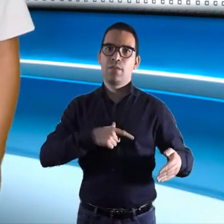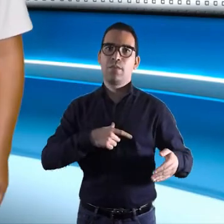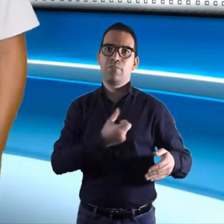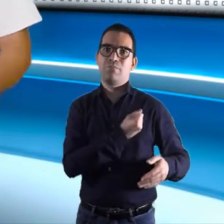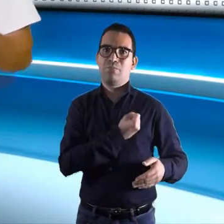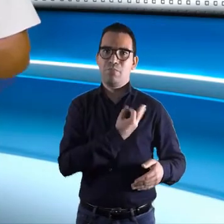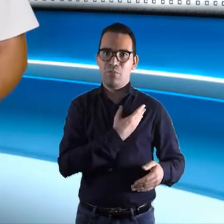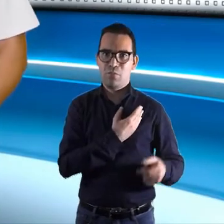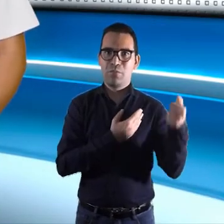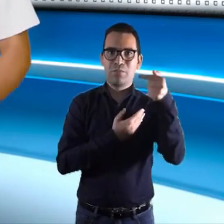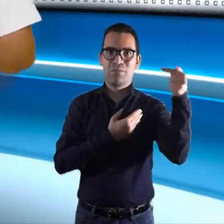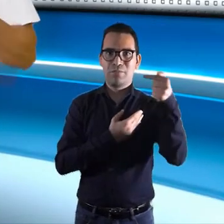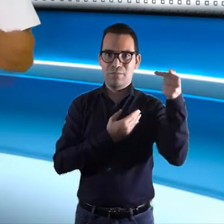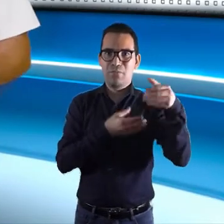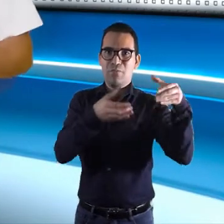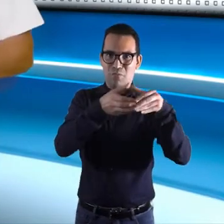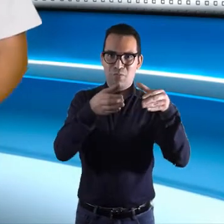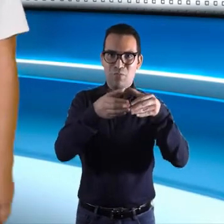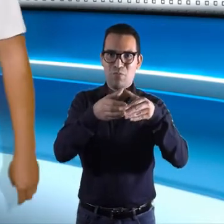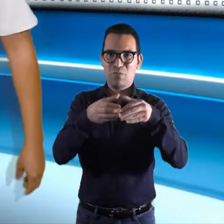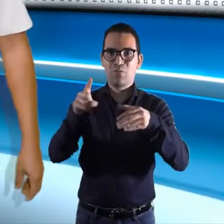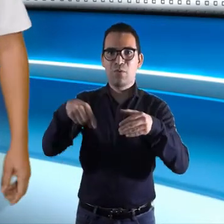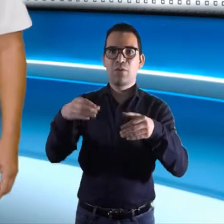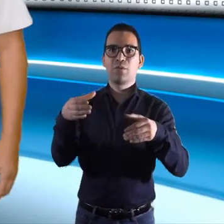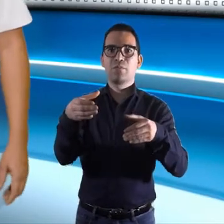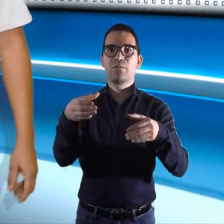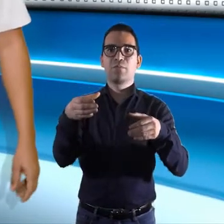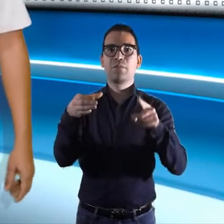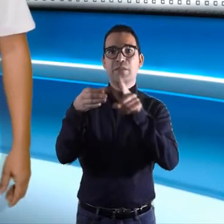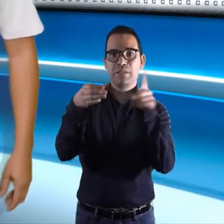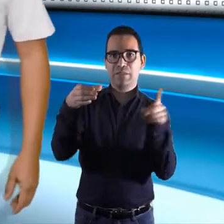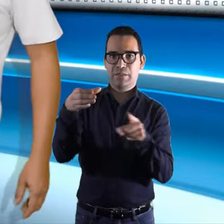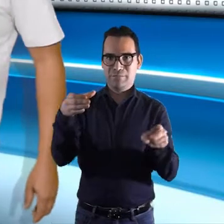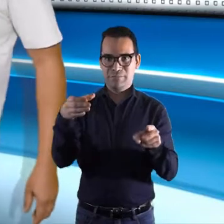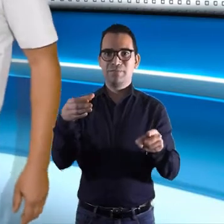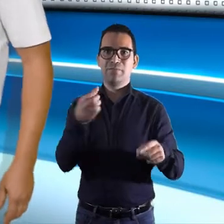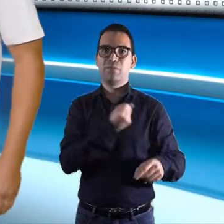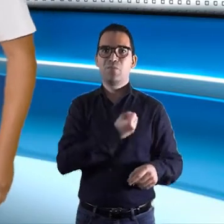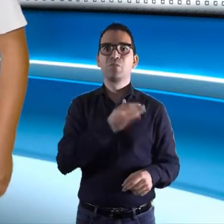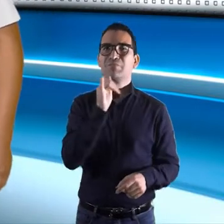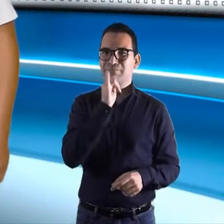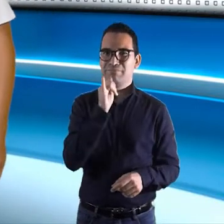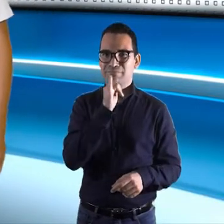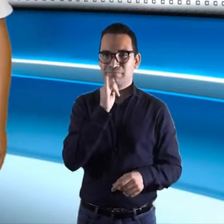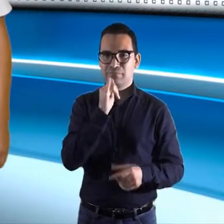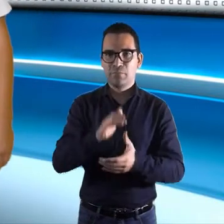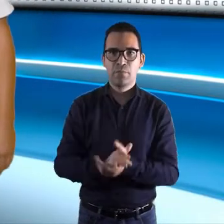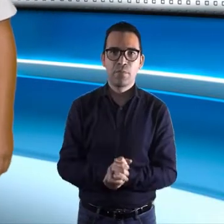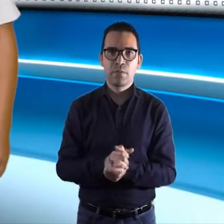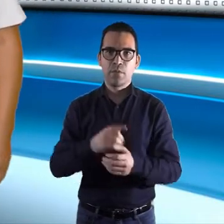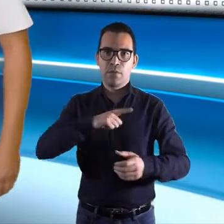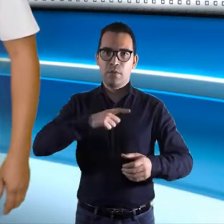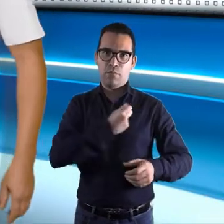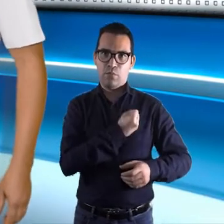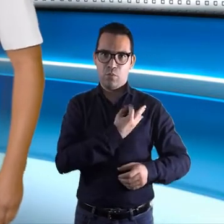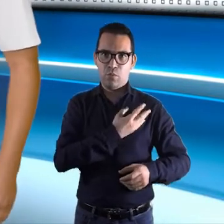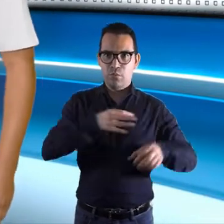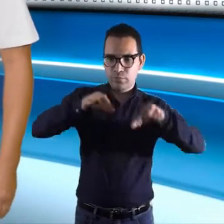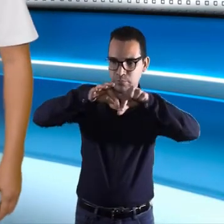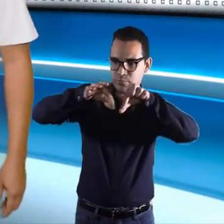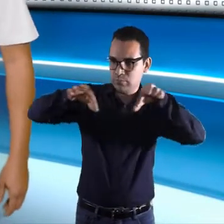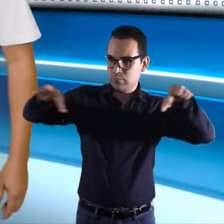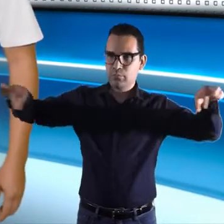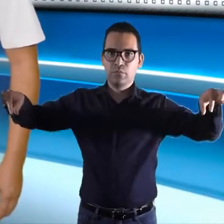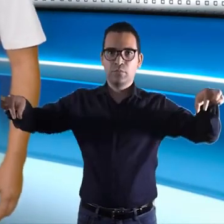E então, os números inteiros. Vamos exemplificar aqui, na reta numérica. Lembra